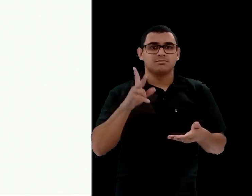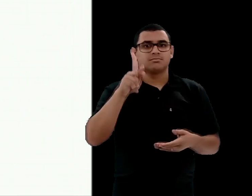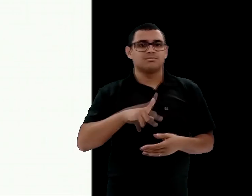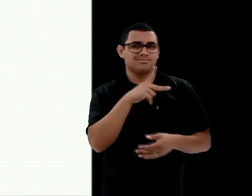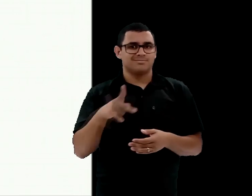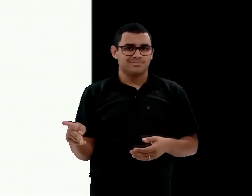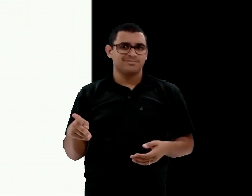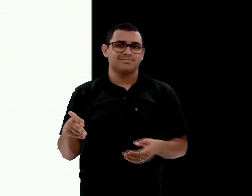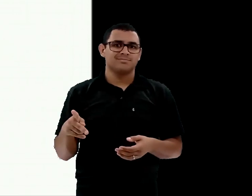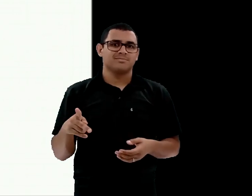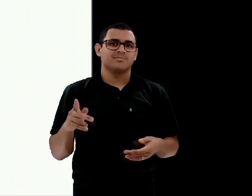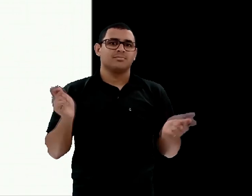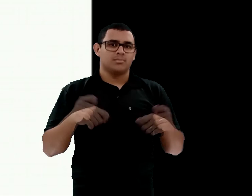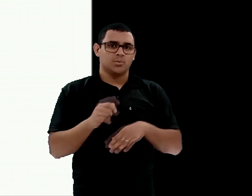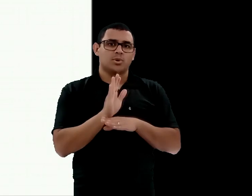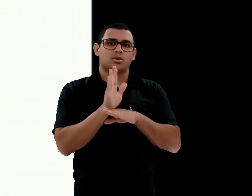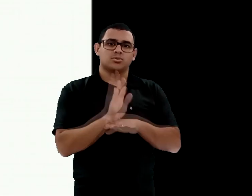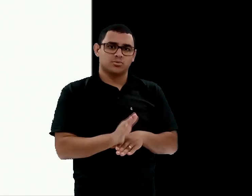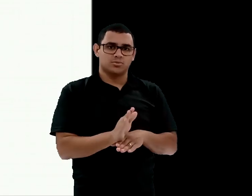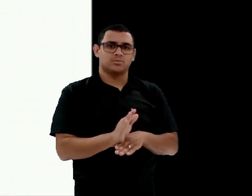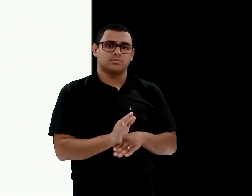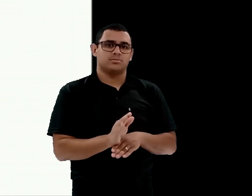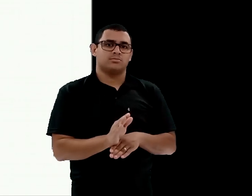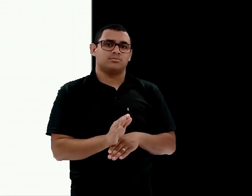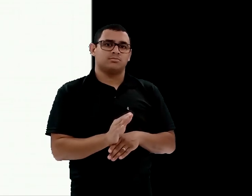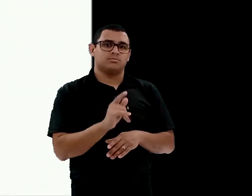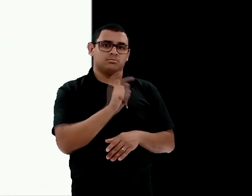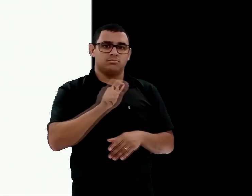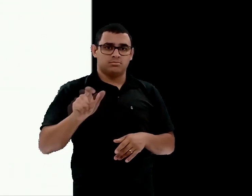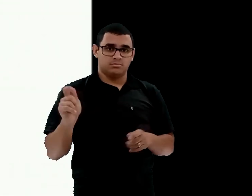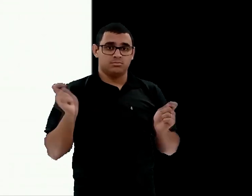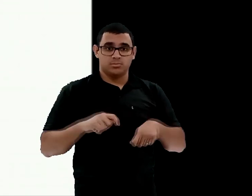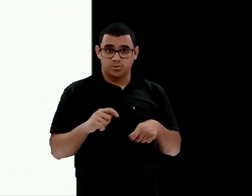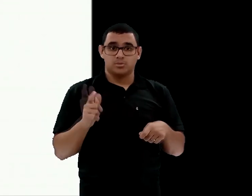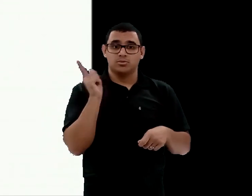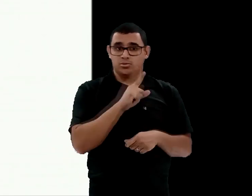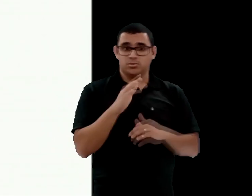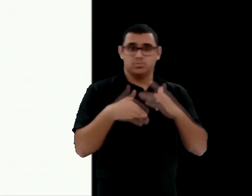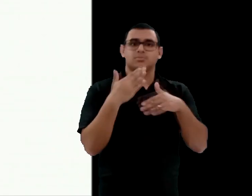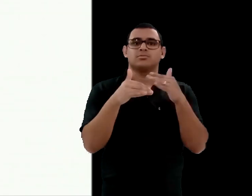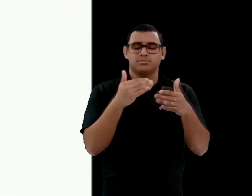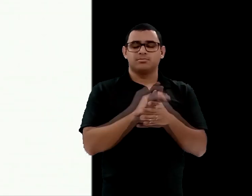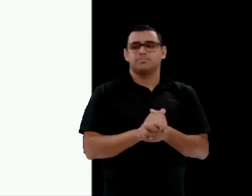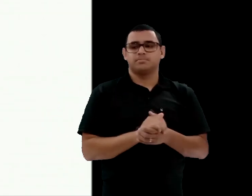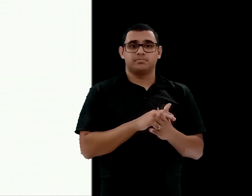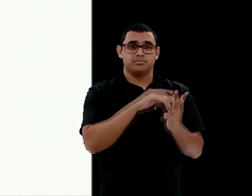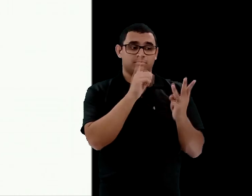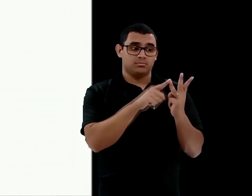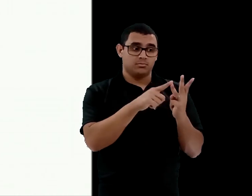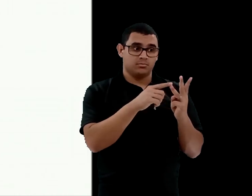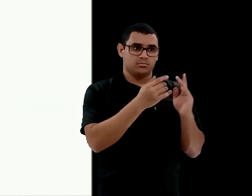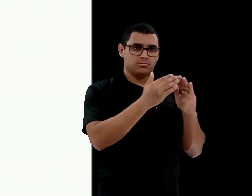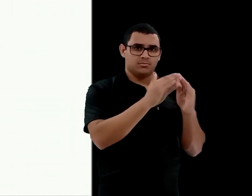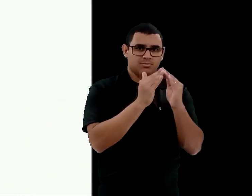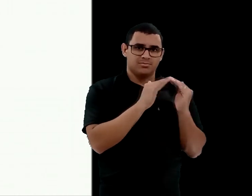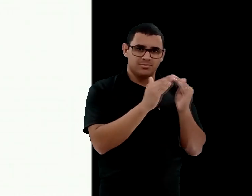de clérigos, né, de padres, e que auxiliavam, de alguma forma, a conquista colonial. E, por